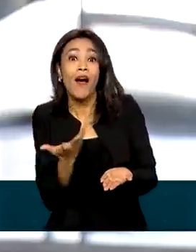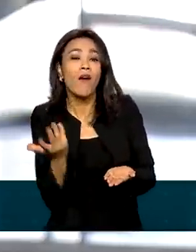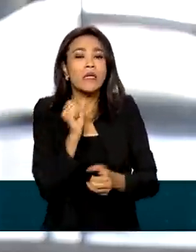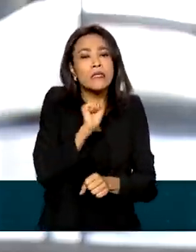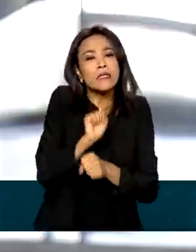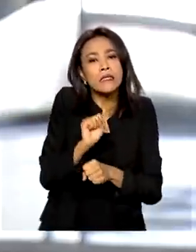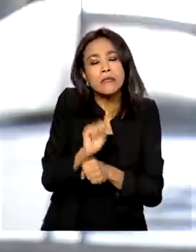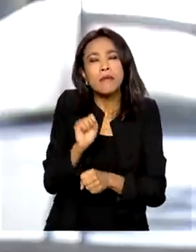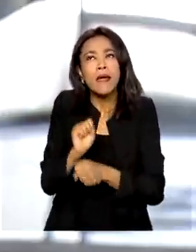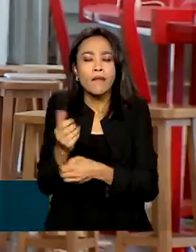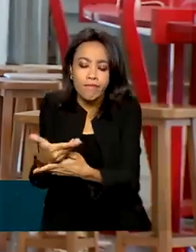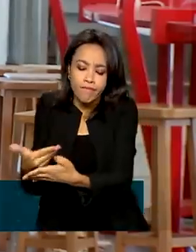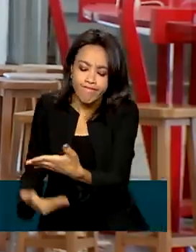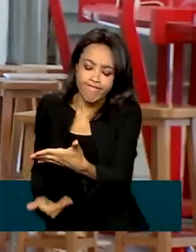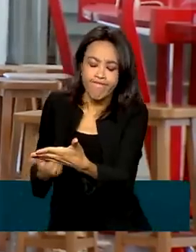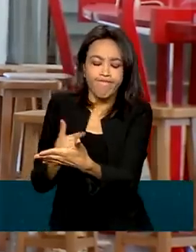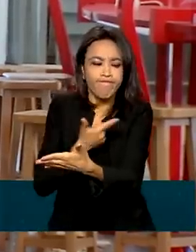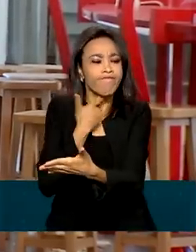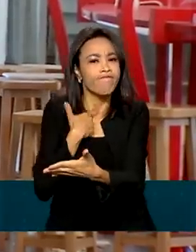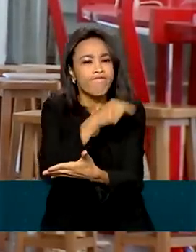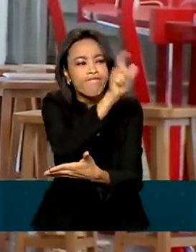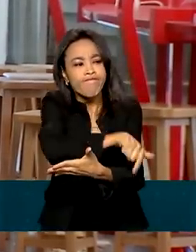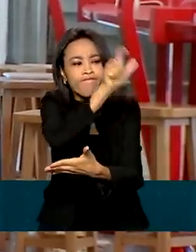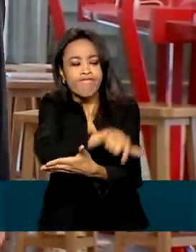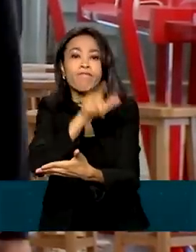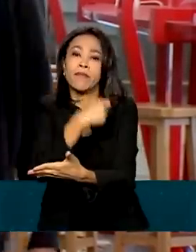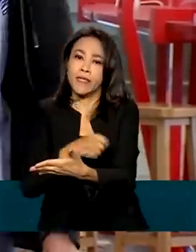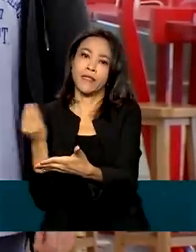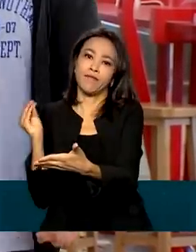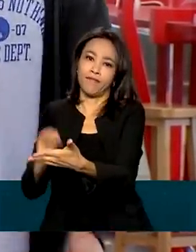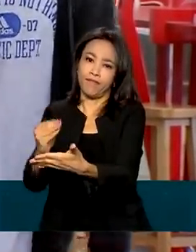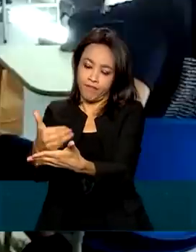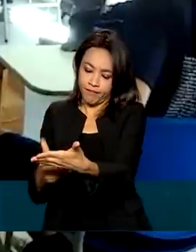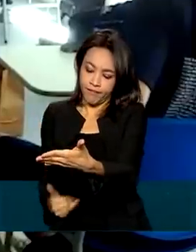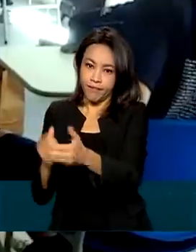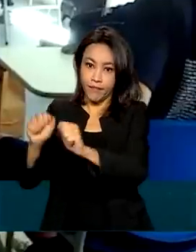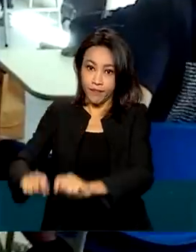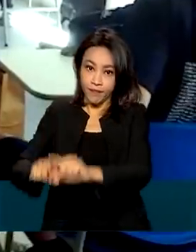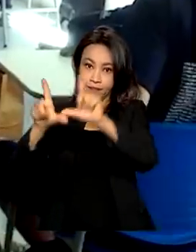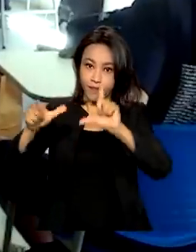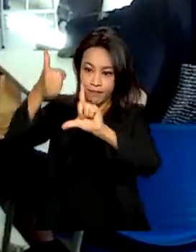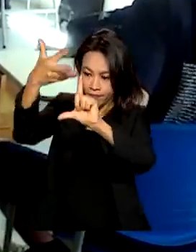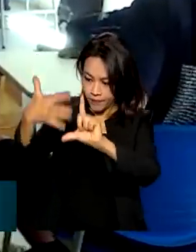de espera né O estudante deve manifestar interesse lá no site acesso